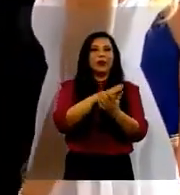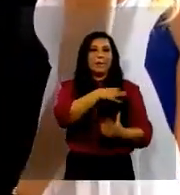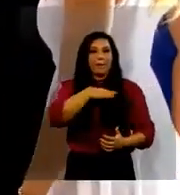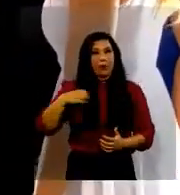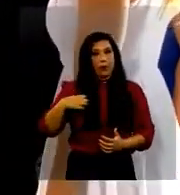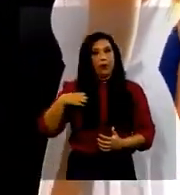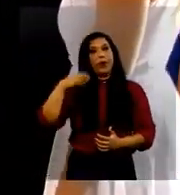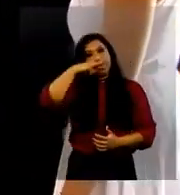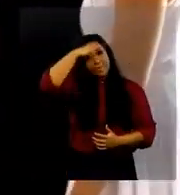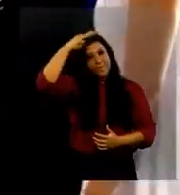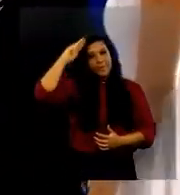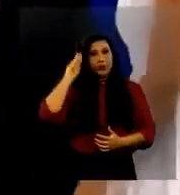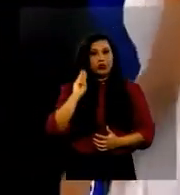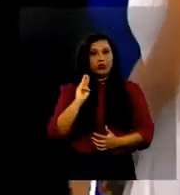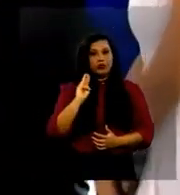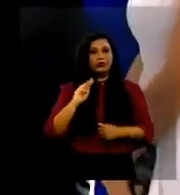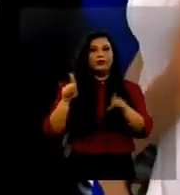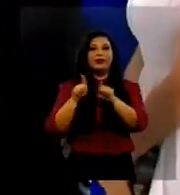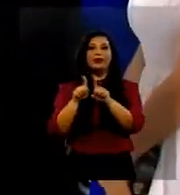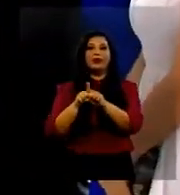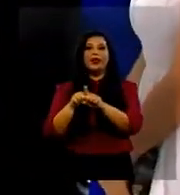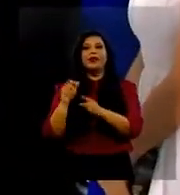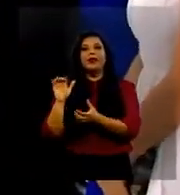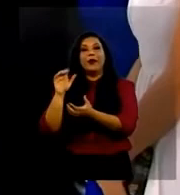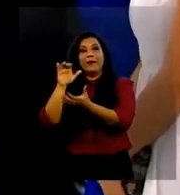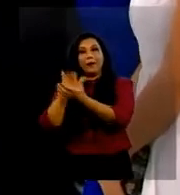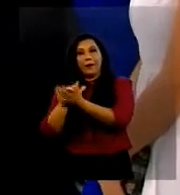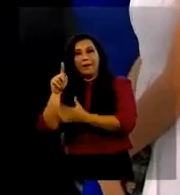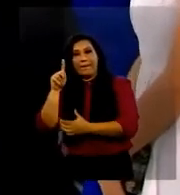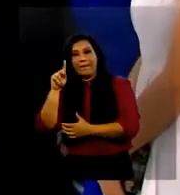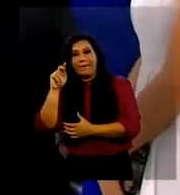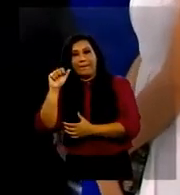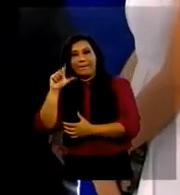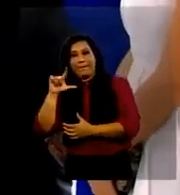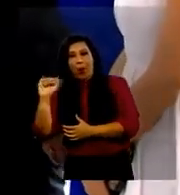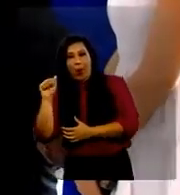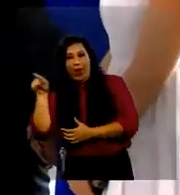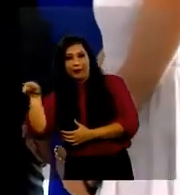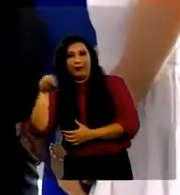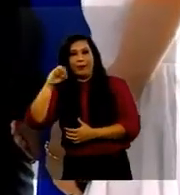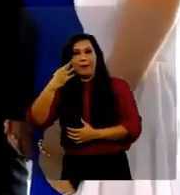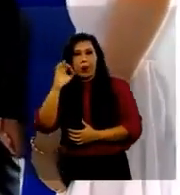Michele Bolsonaro e da senhora Paula Mourão.